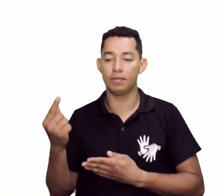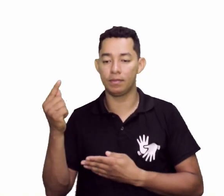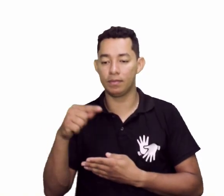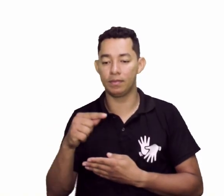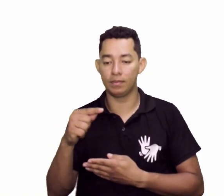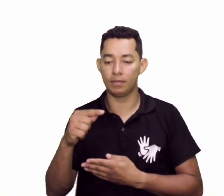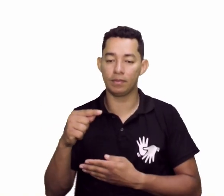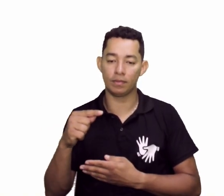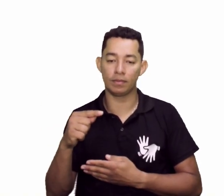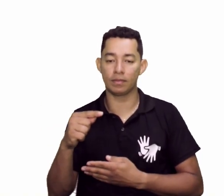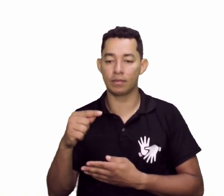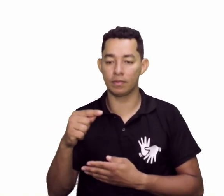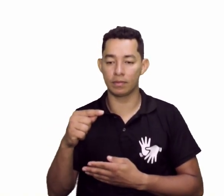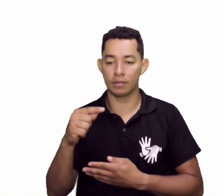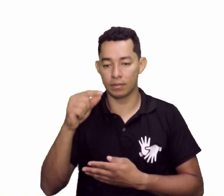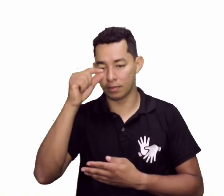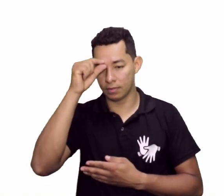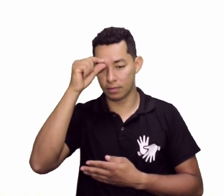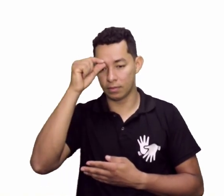veio dando